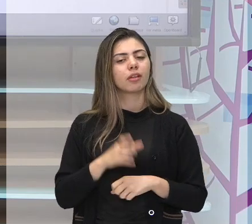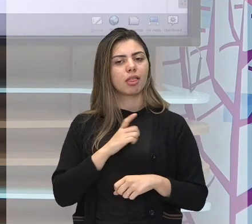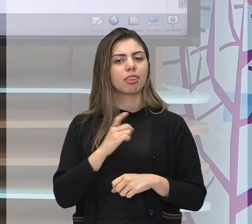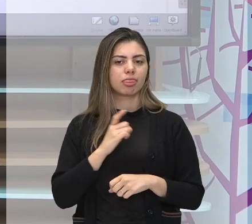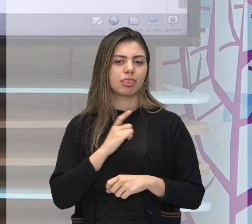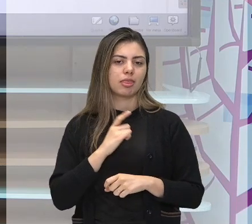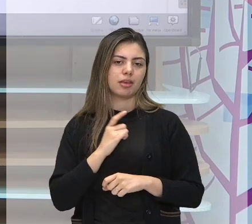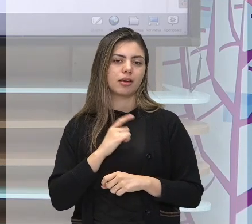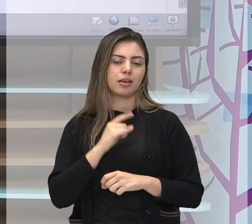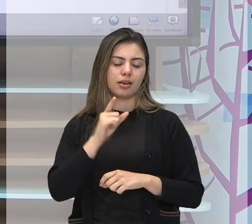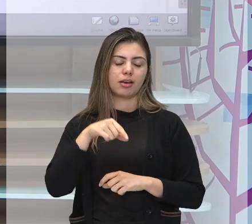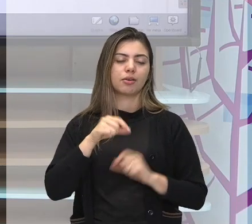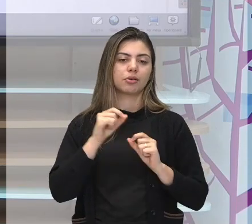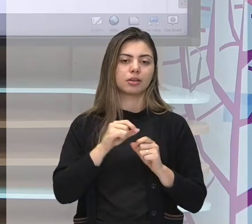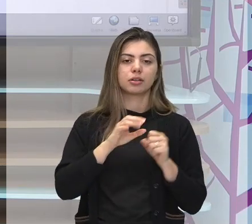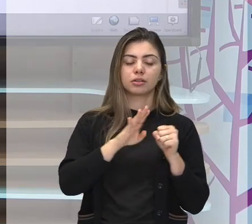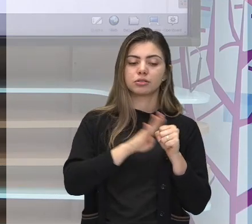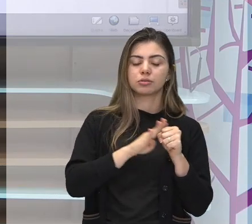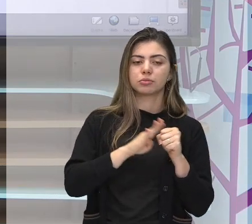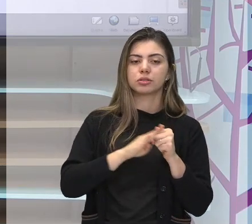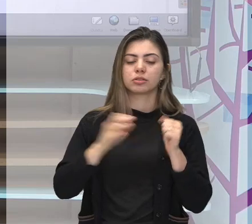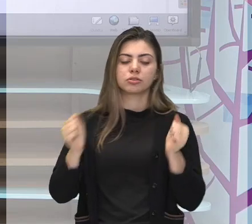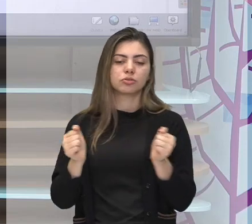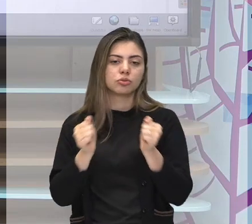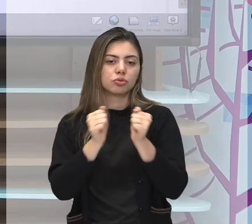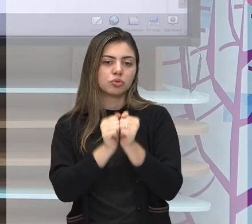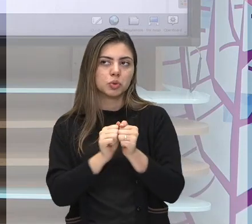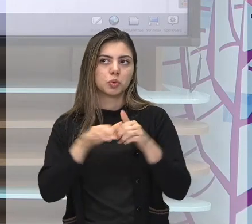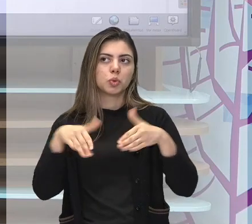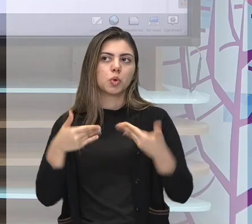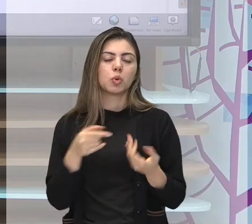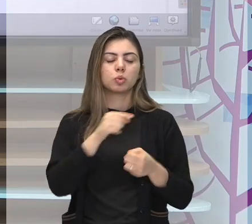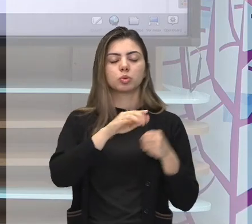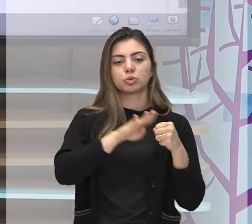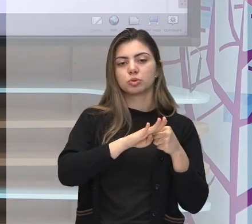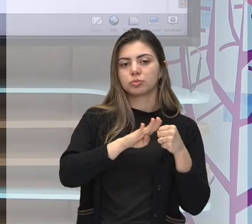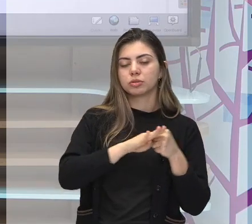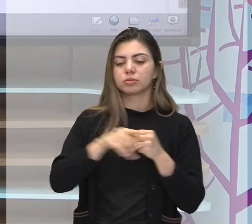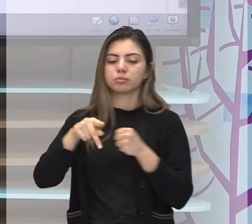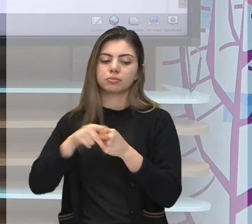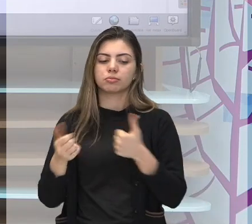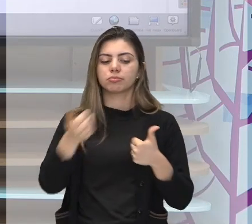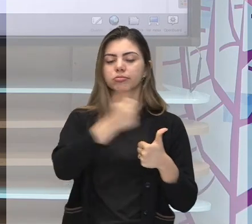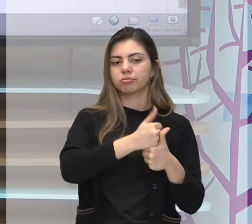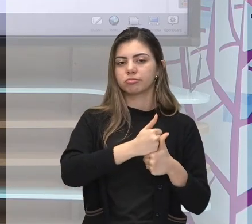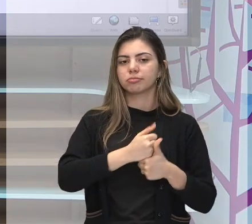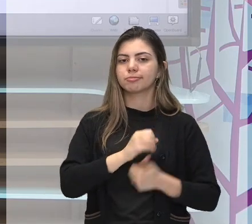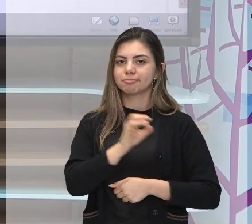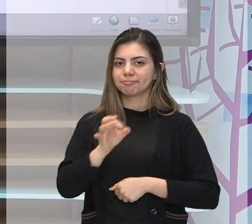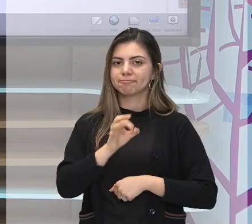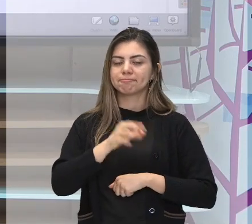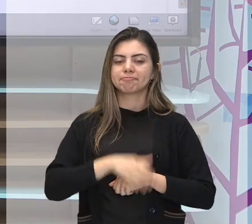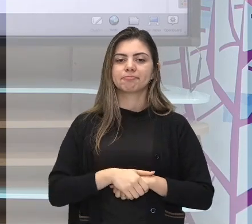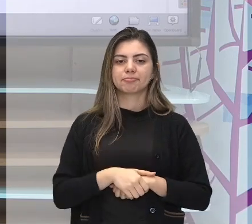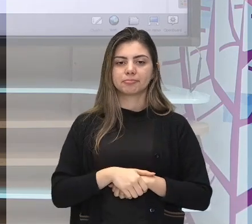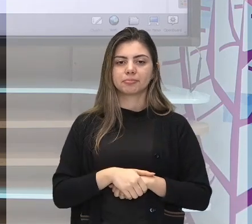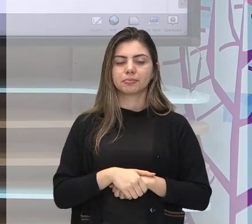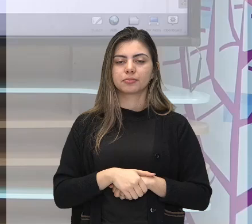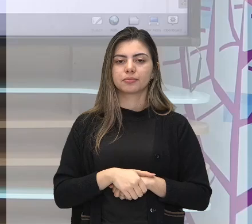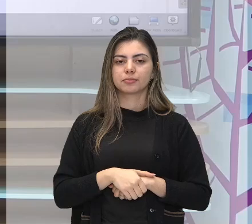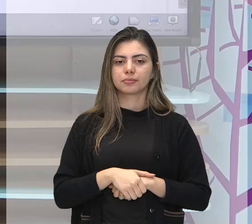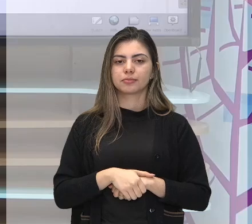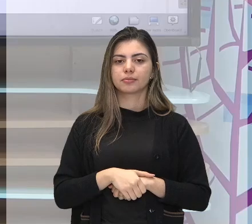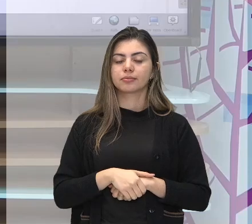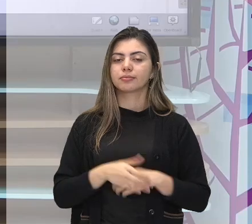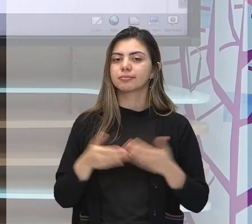isso. Ele acompanha um ser ou ele substitui um ser. Certinho? Agora,